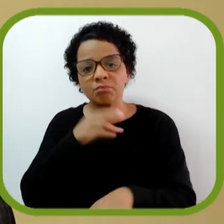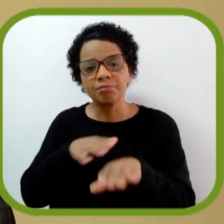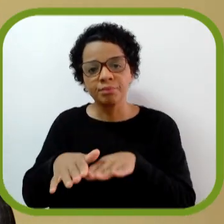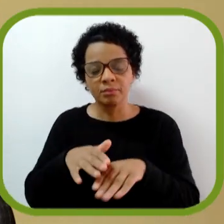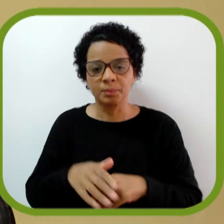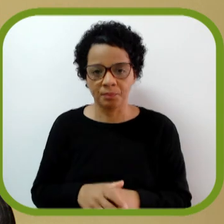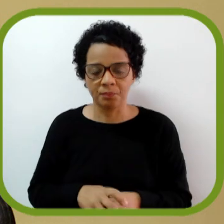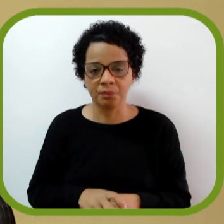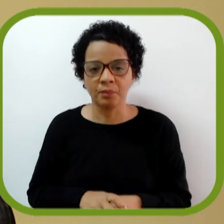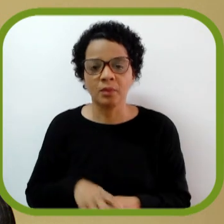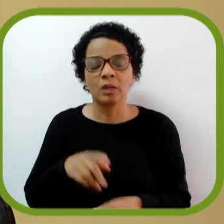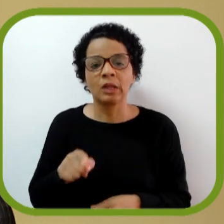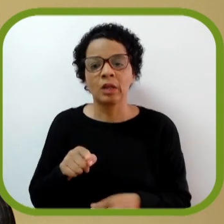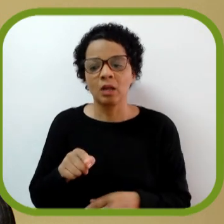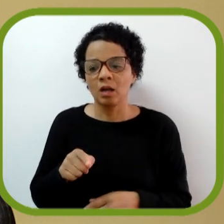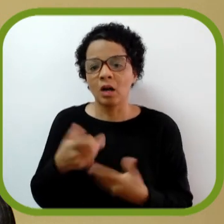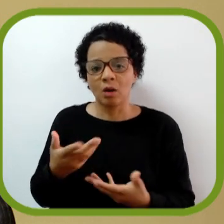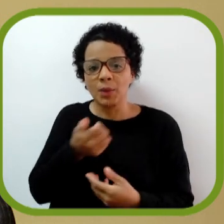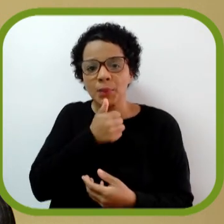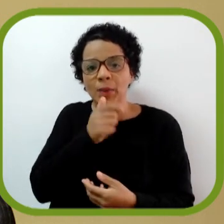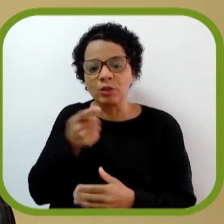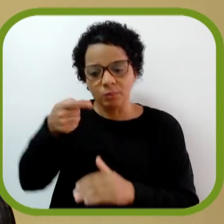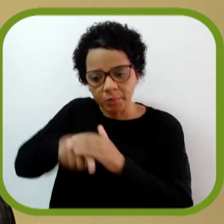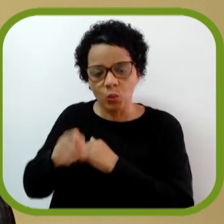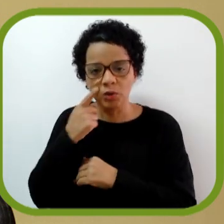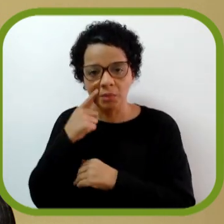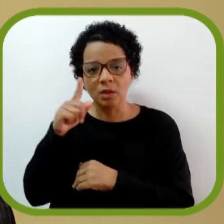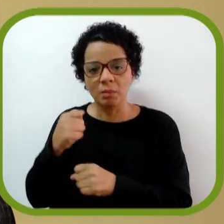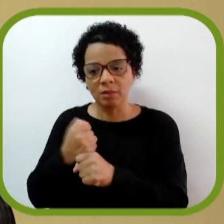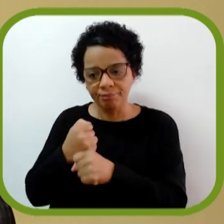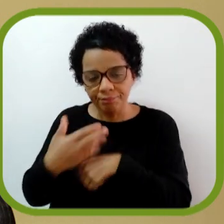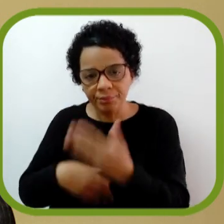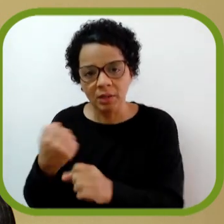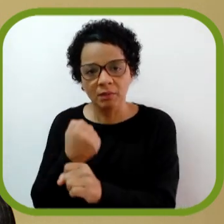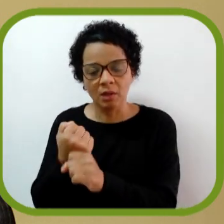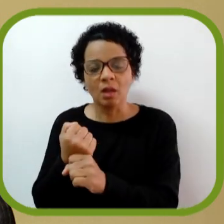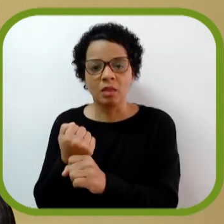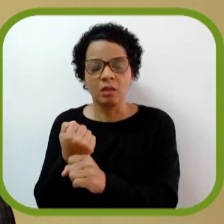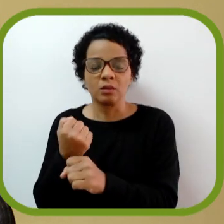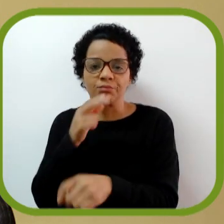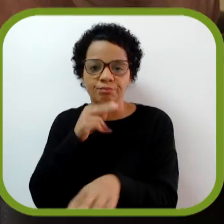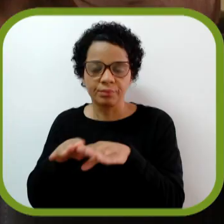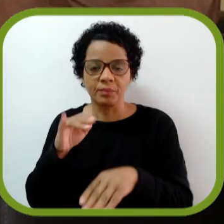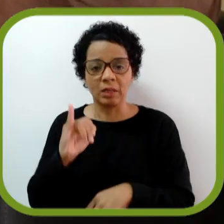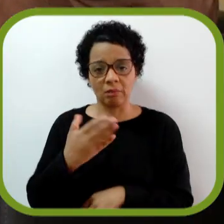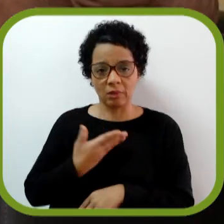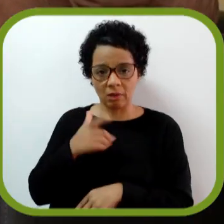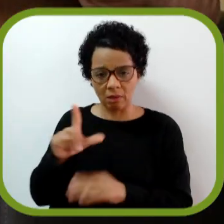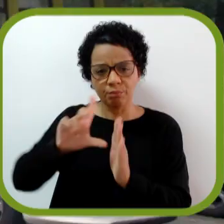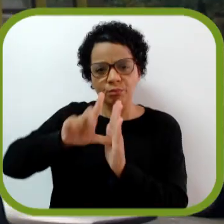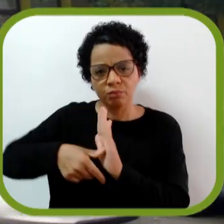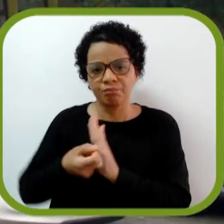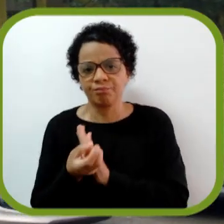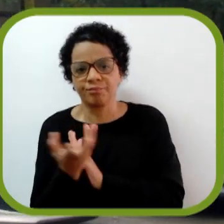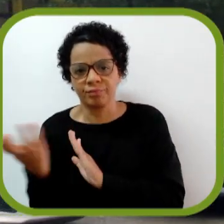dos sismos, que projetos tem o IDL para aprofundar o conhecimento e a investigação da atividade sísmica? O IDL tem imensos